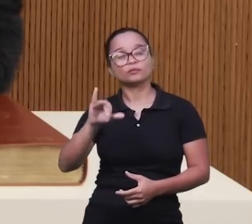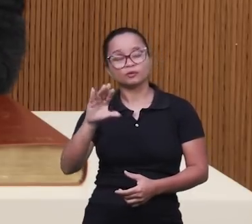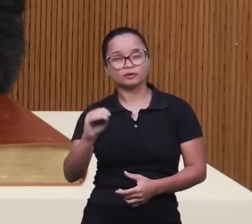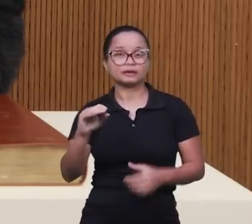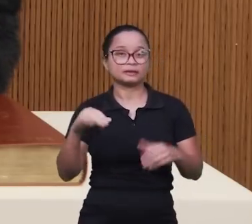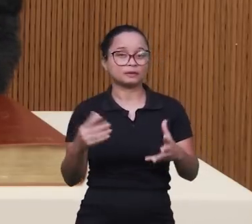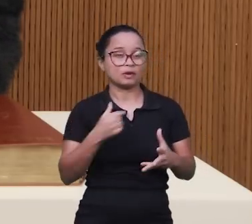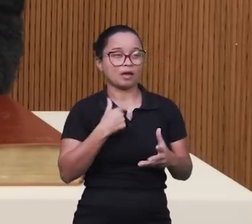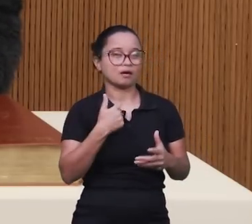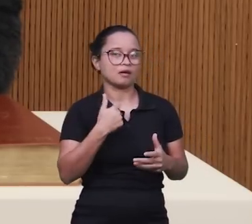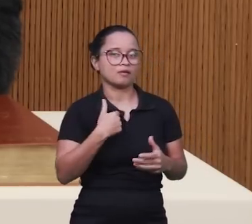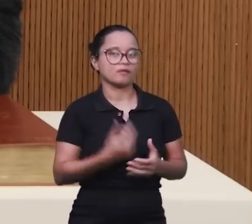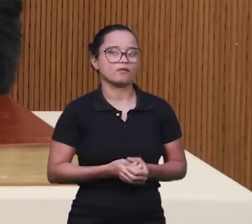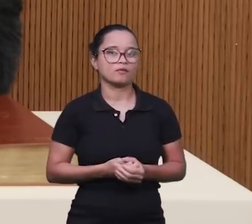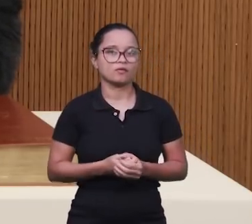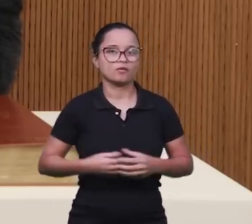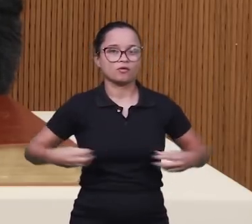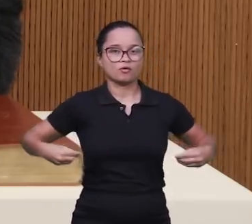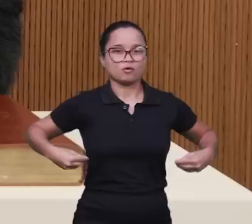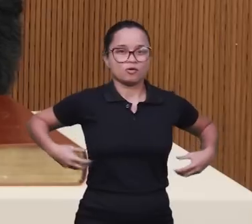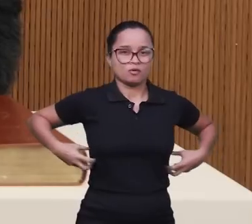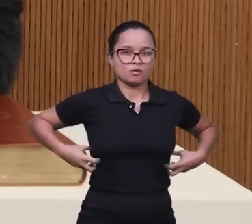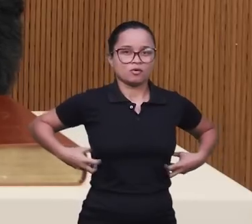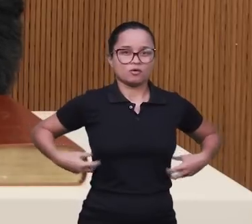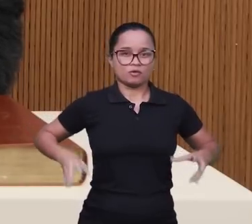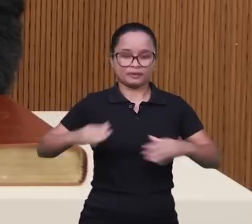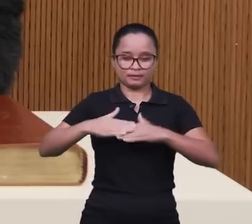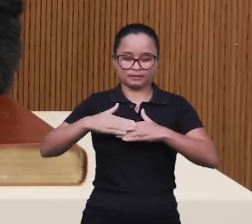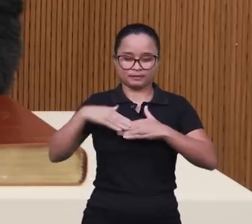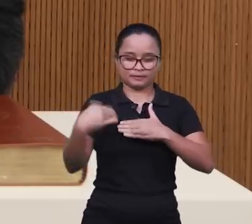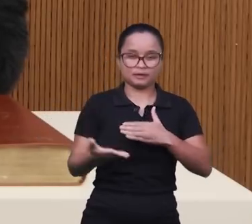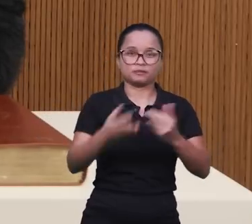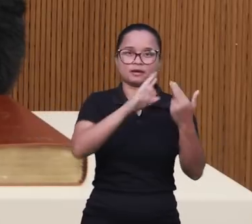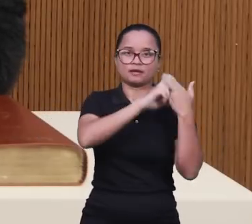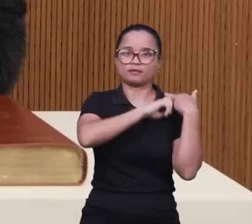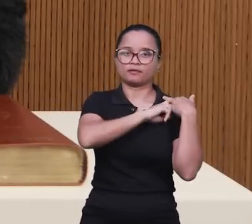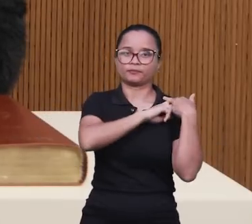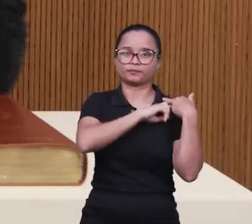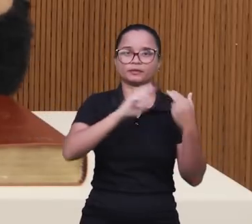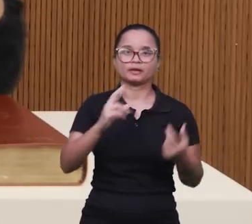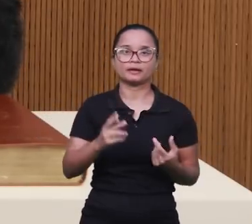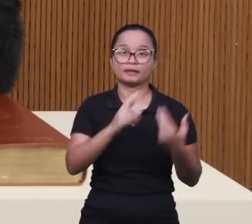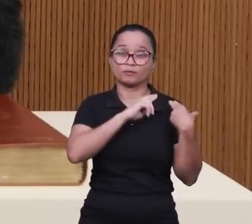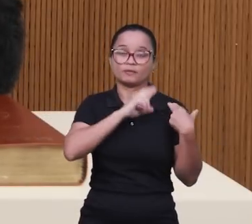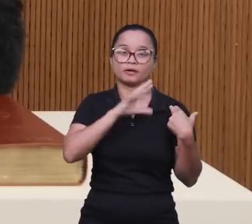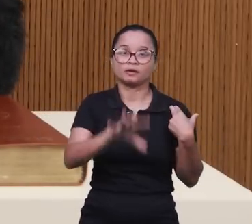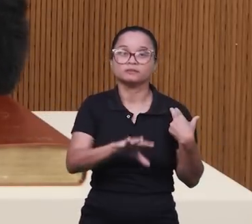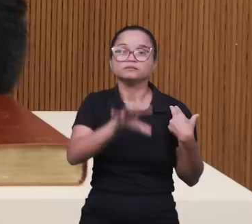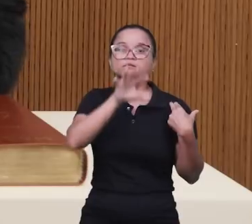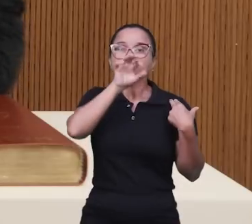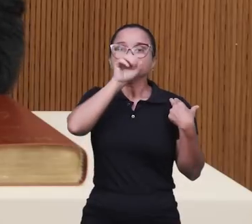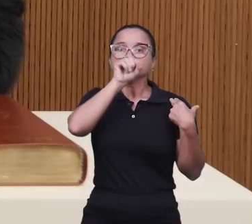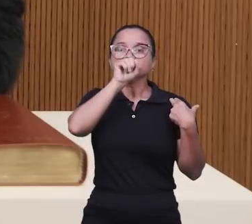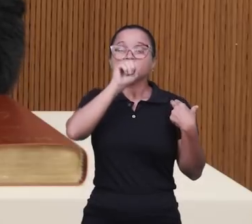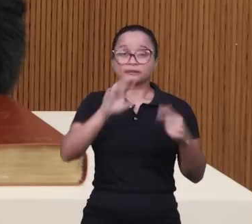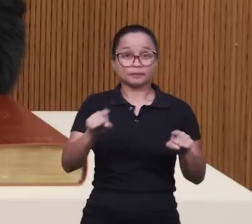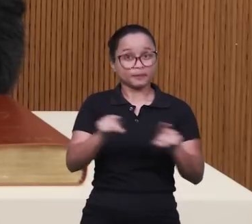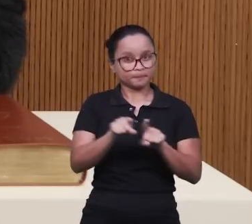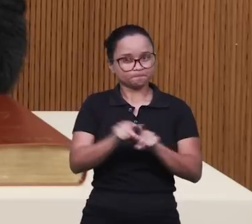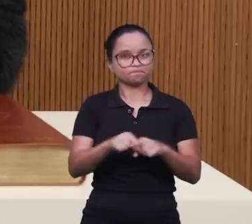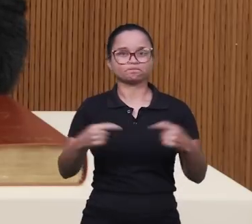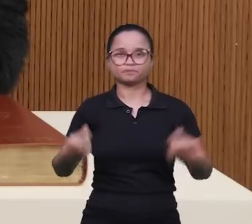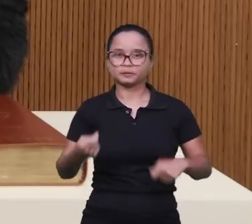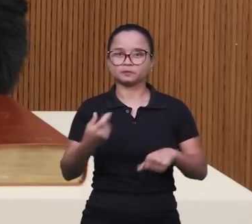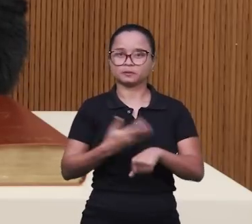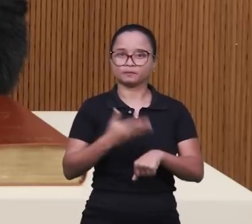atuo trabalhando o meu músculo intercostal externo, que é responsável pela inspiração, eu também preciso